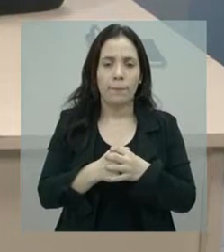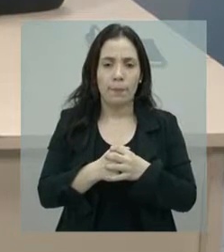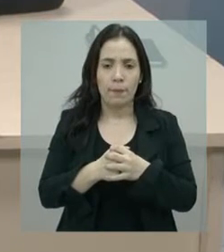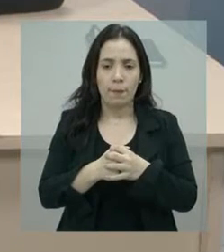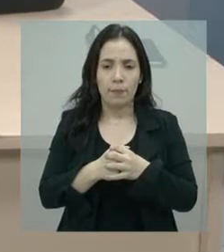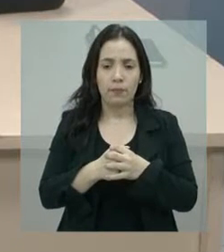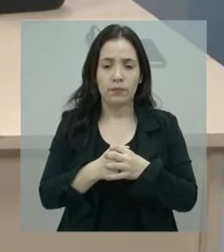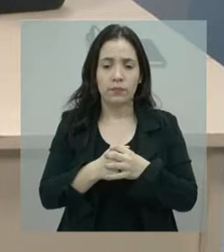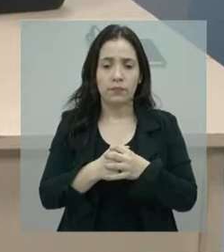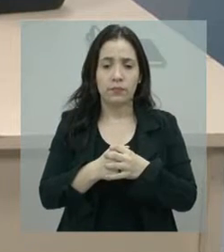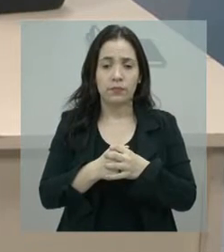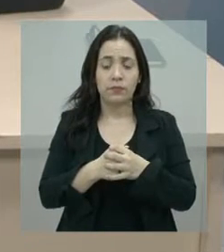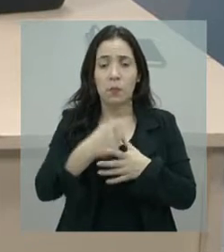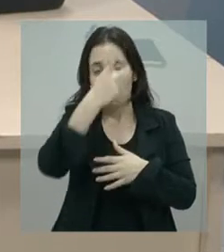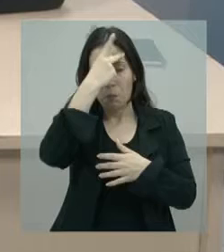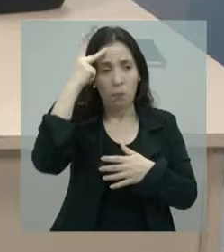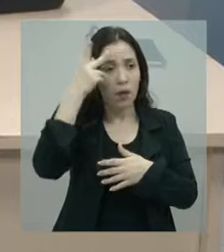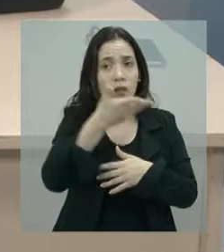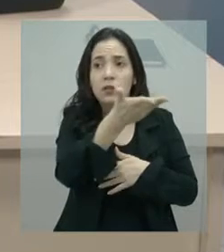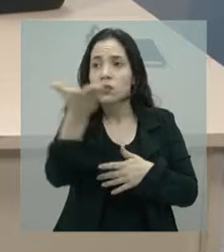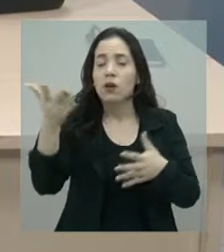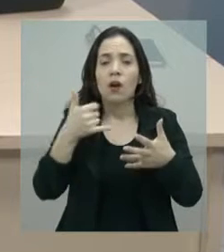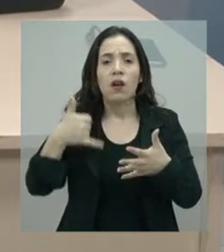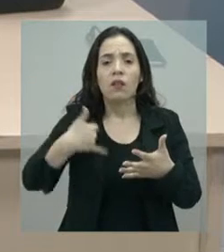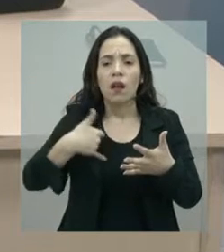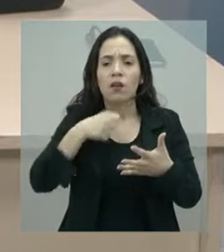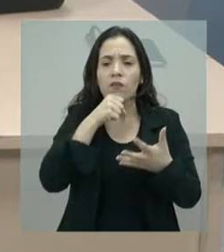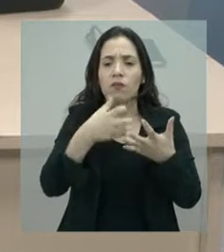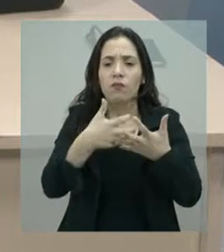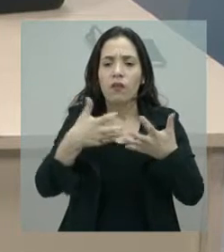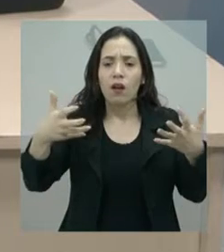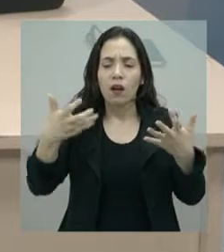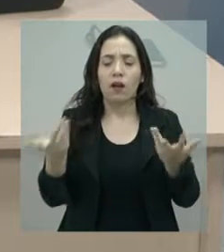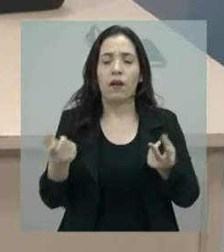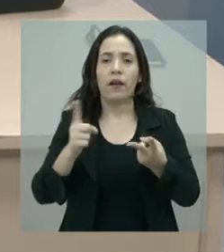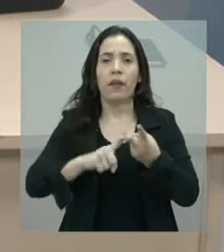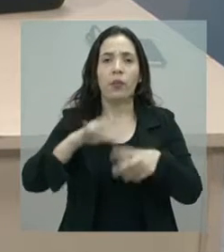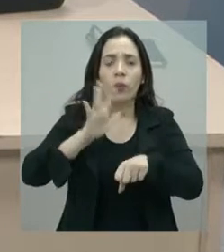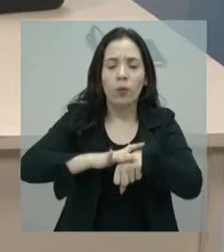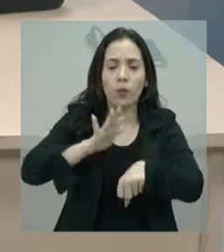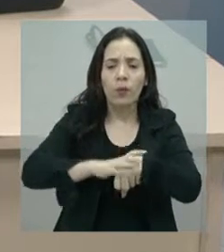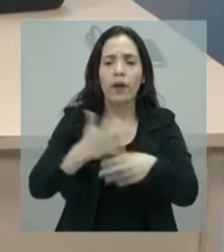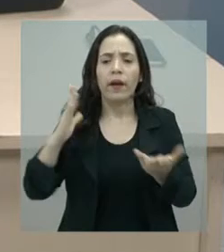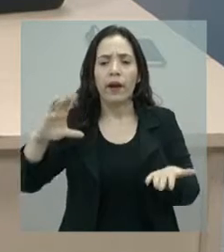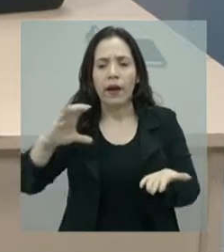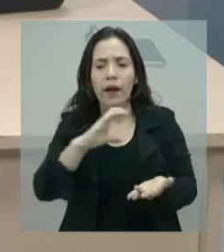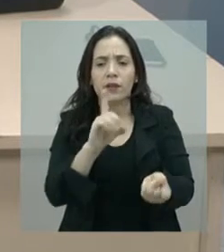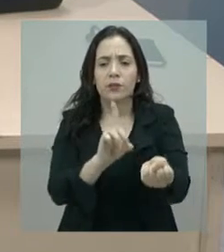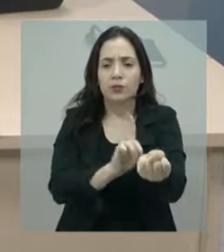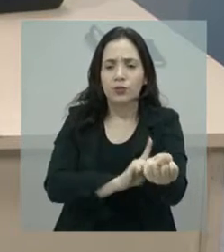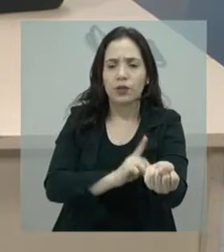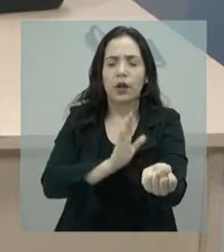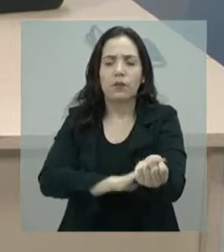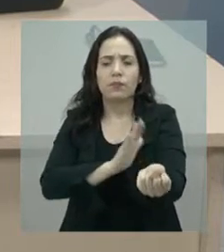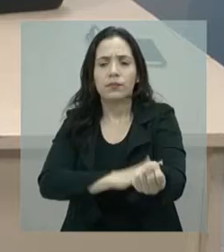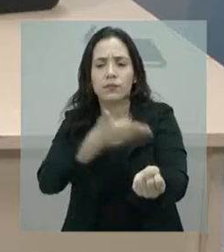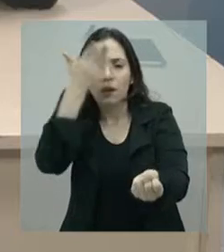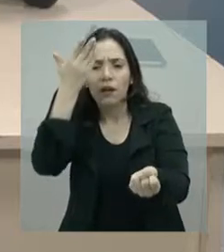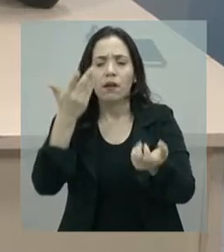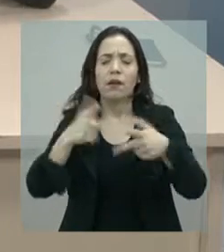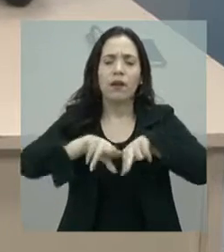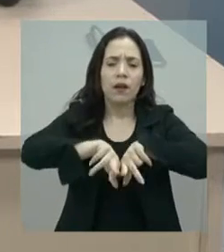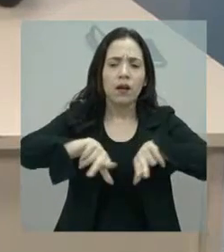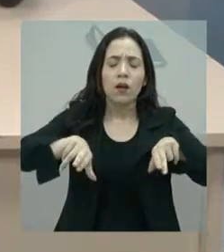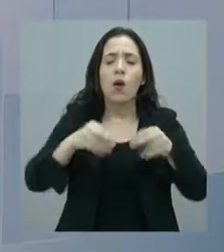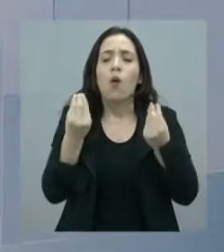tudo. Exatamente. O povo está envelhecendo. Se tem mais gente velha, tem mais gente com câncer. Tem mais gente com diabetes, tem mais gente com hipertensão. Tem mais gente... Como é